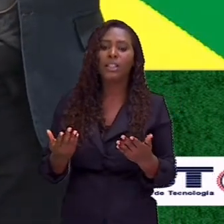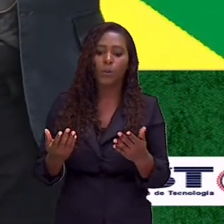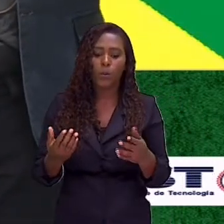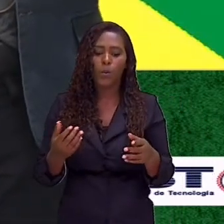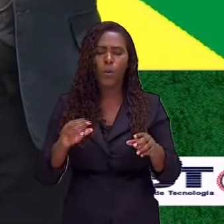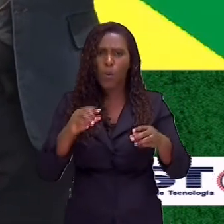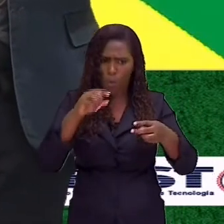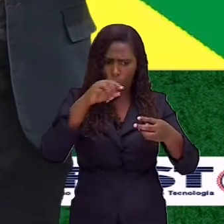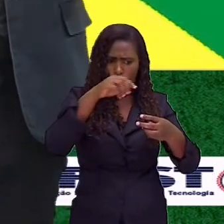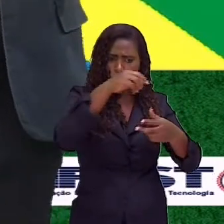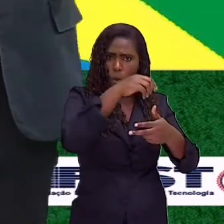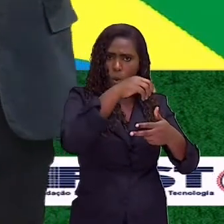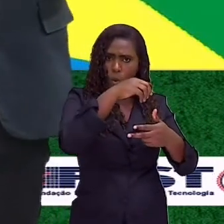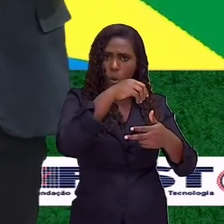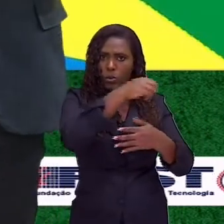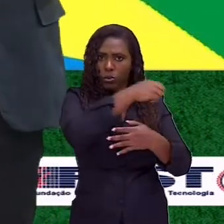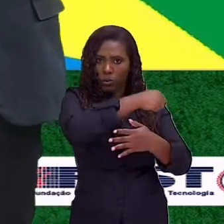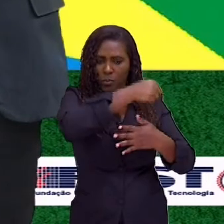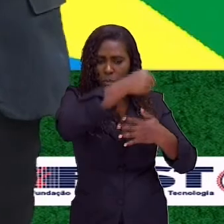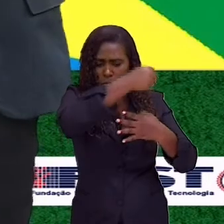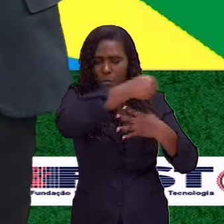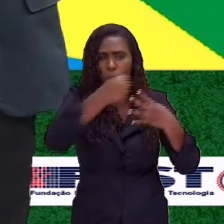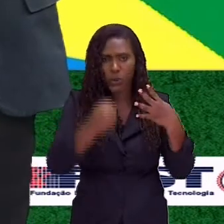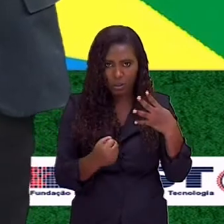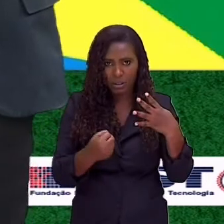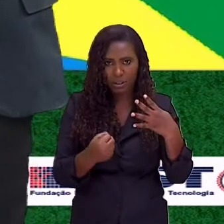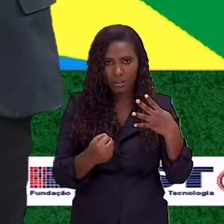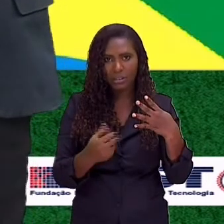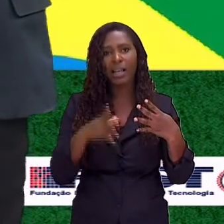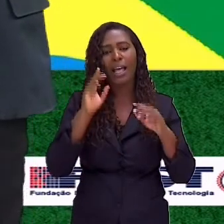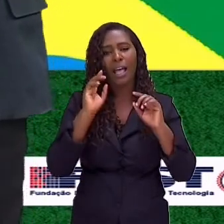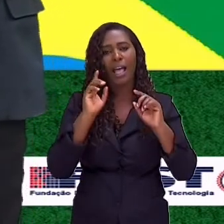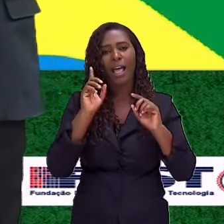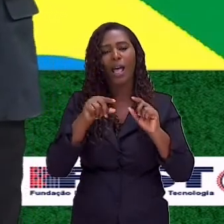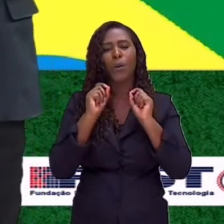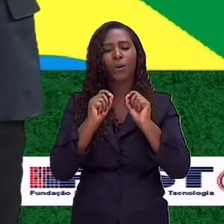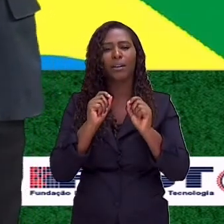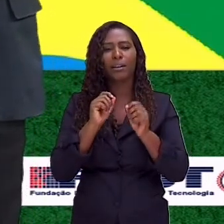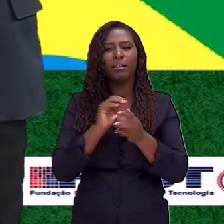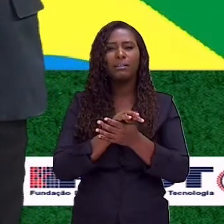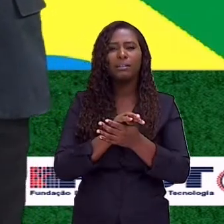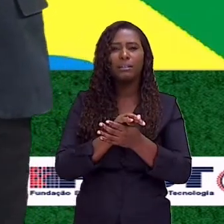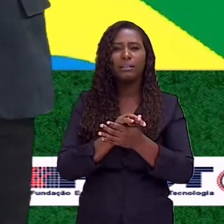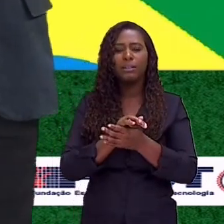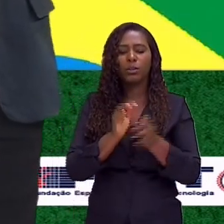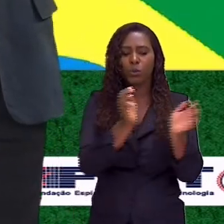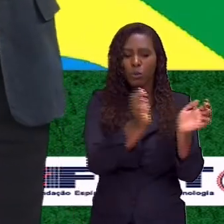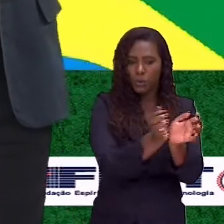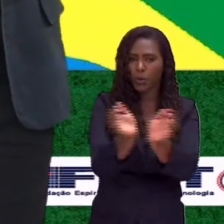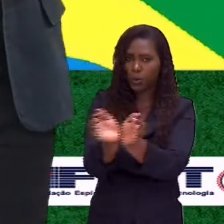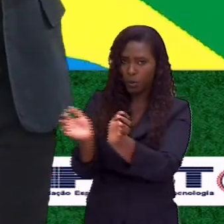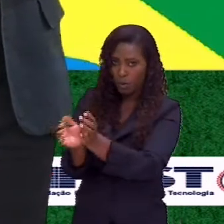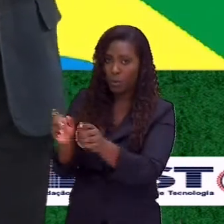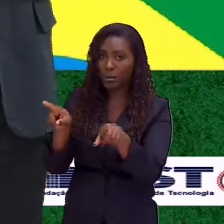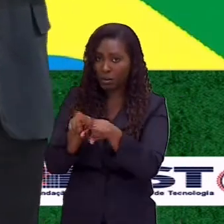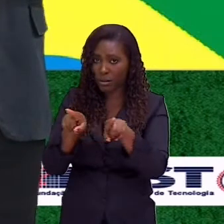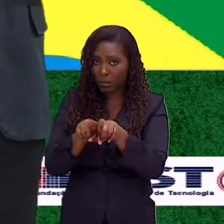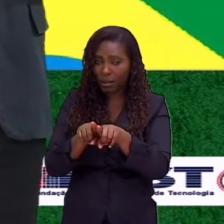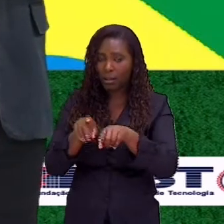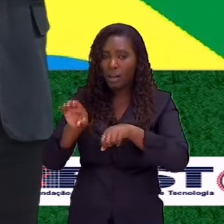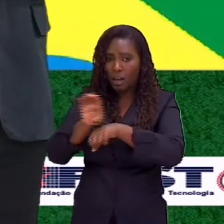indissolúvel dos estados e municípios e do Distrito Federal. Constitui-se em